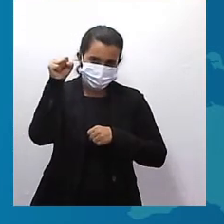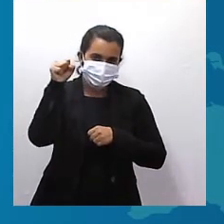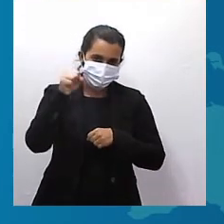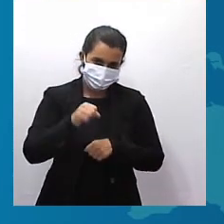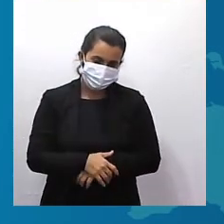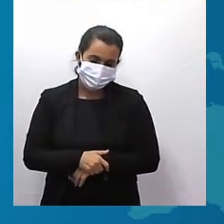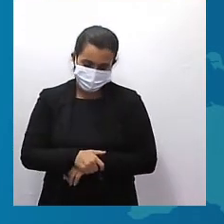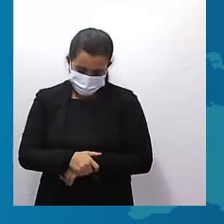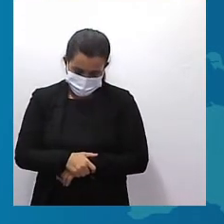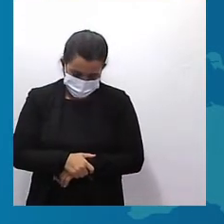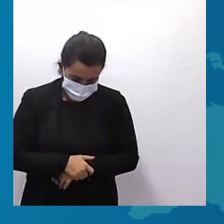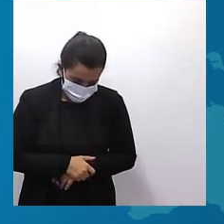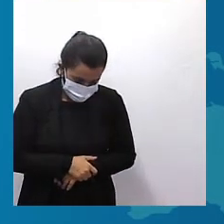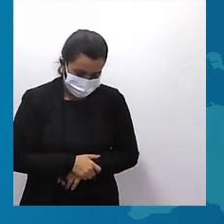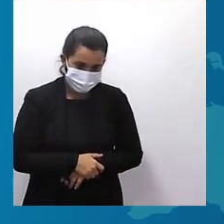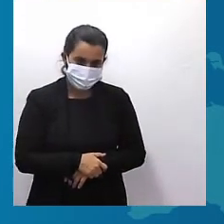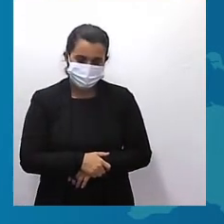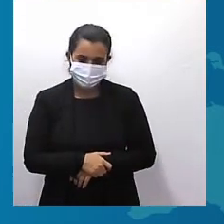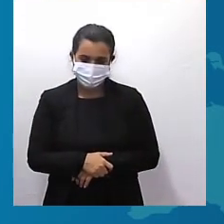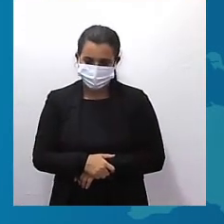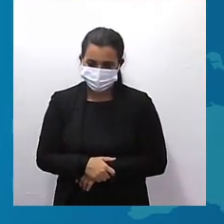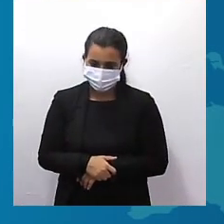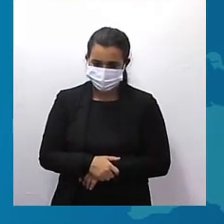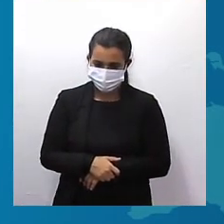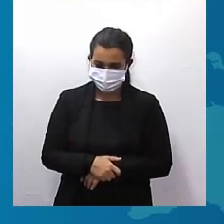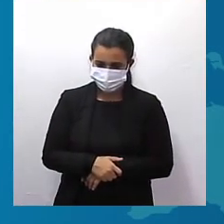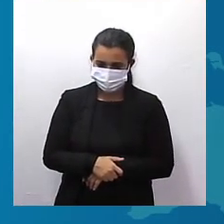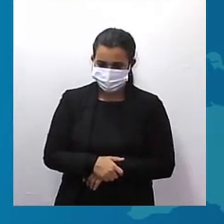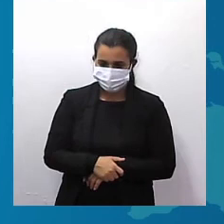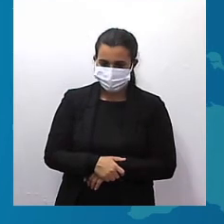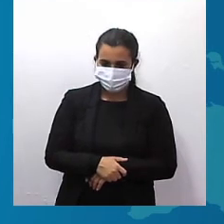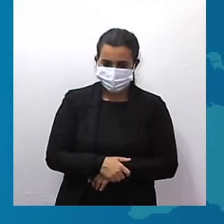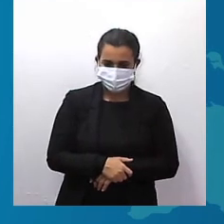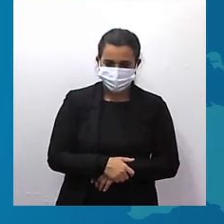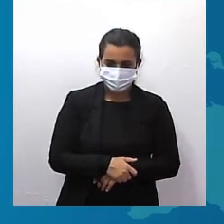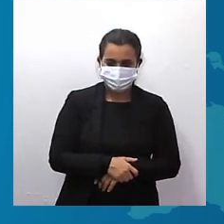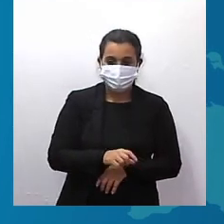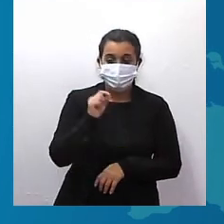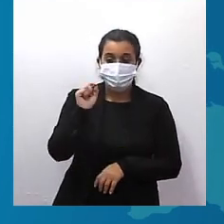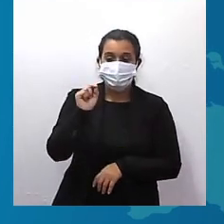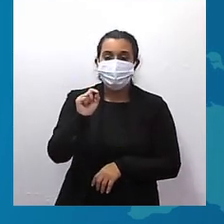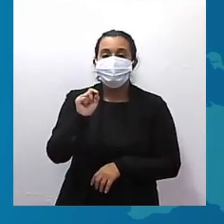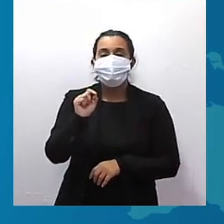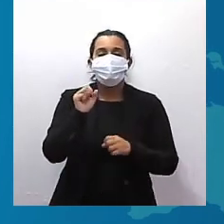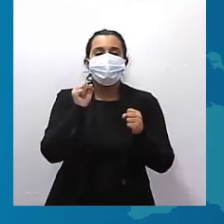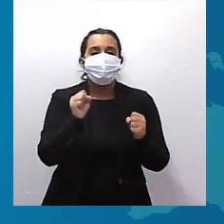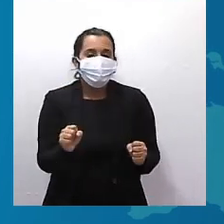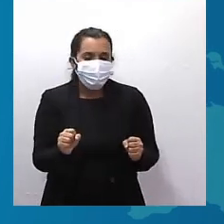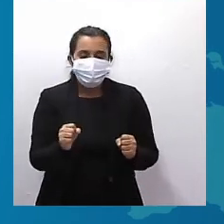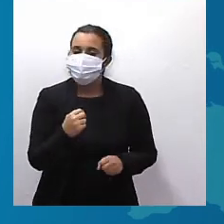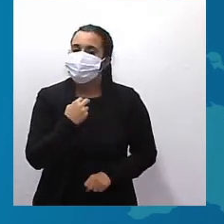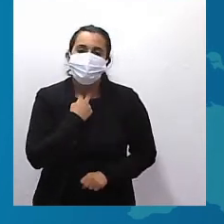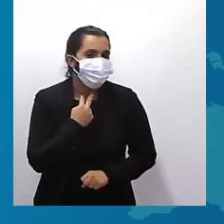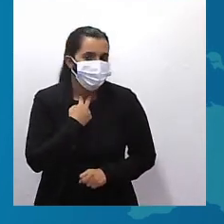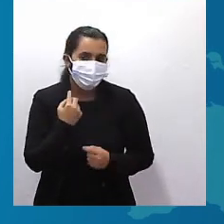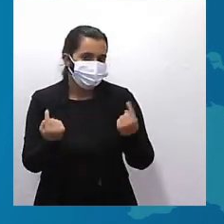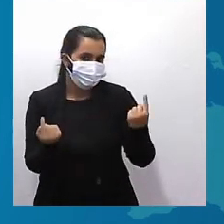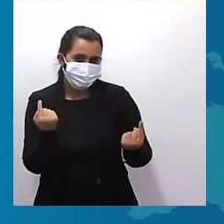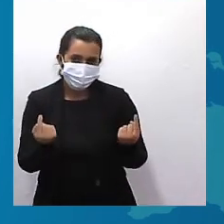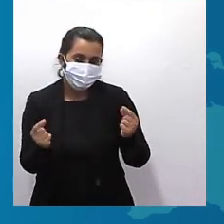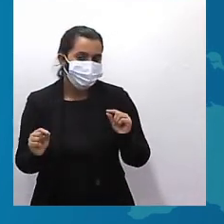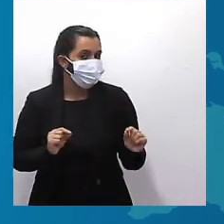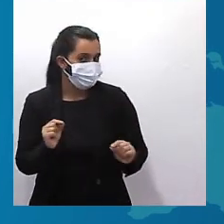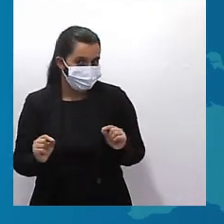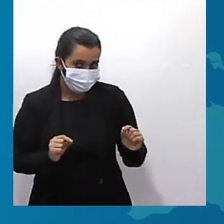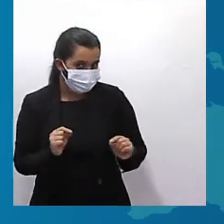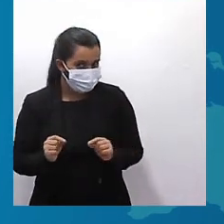Mulher Maravilha. Então a gente tem aí, ó, o que é que ela pode, o que é que ela não pode. O que é que ela pode estar de azul ou de preto e o que é que